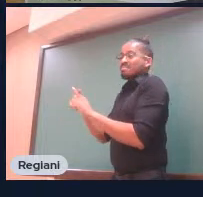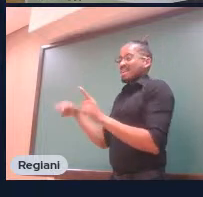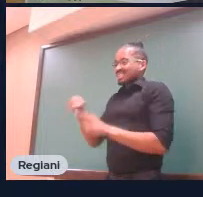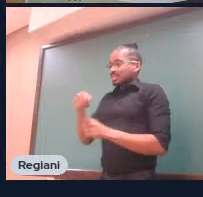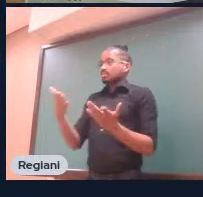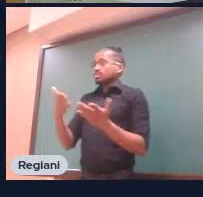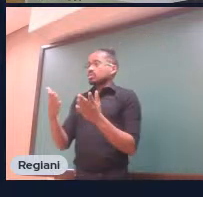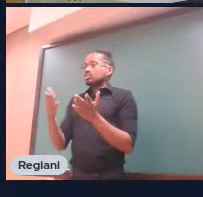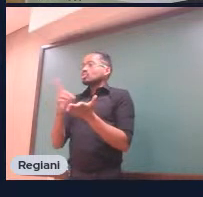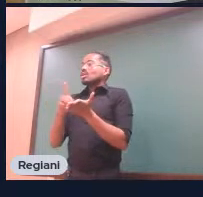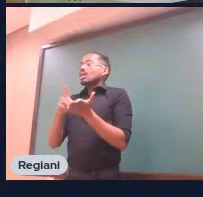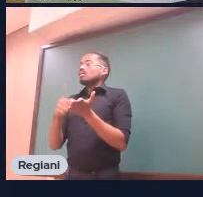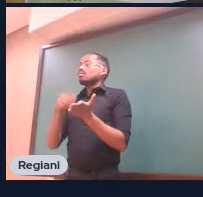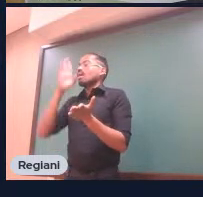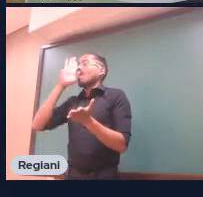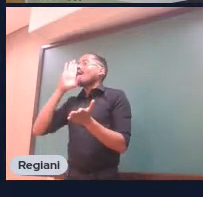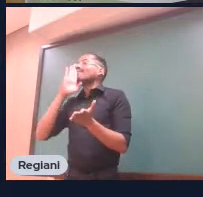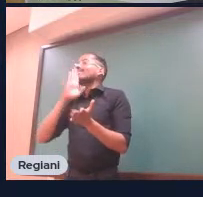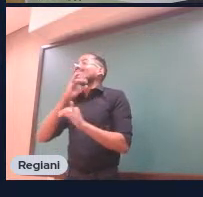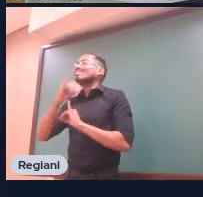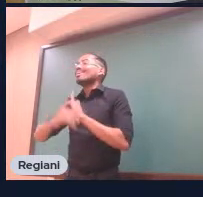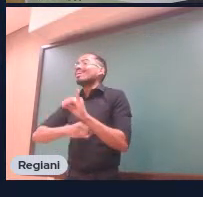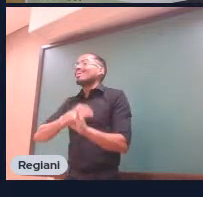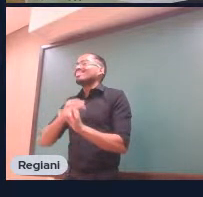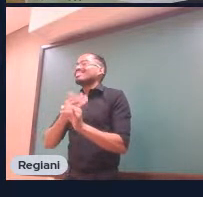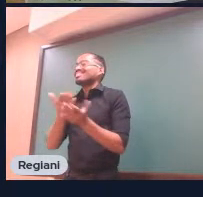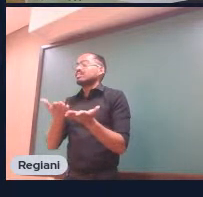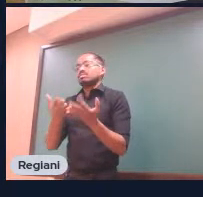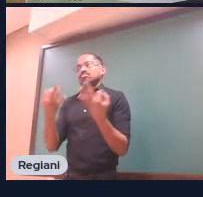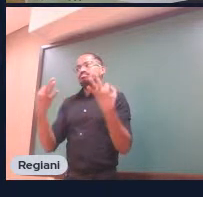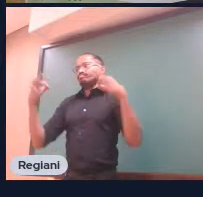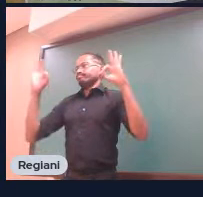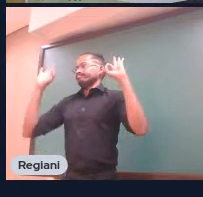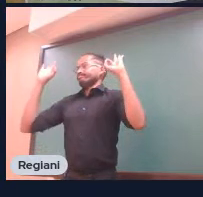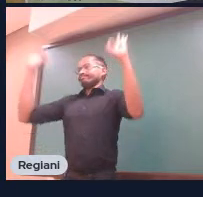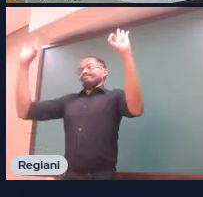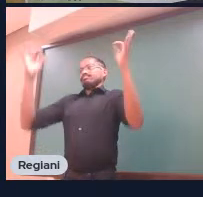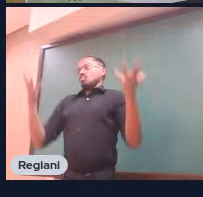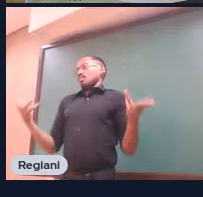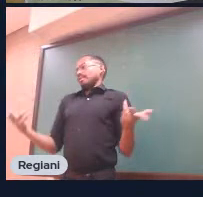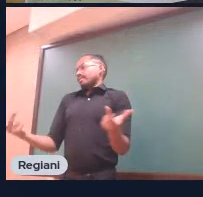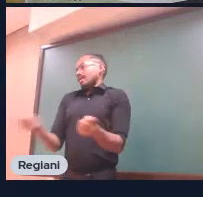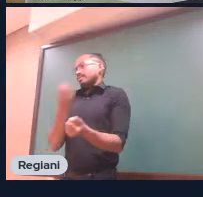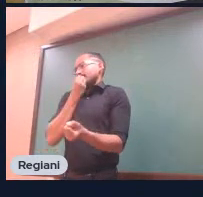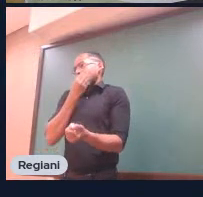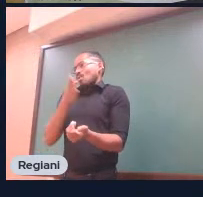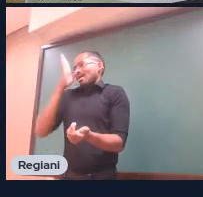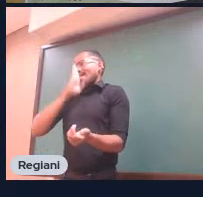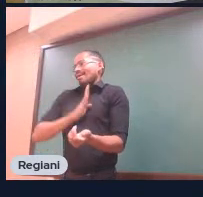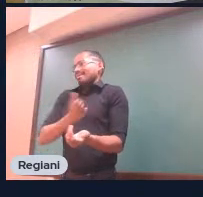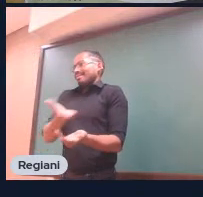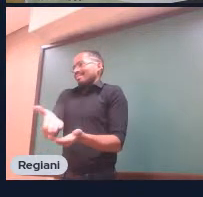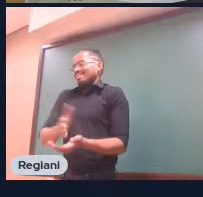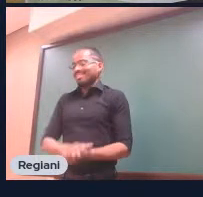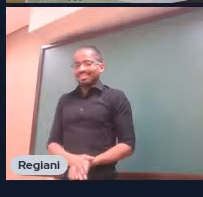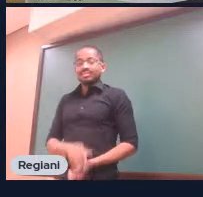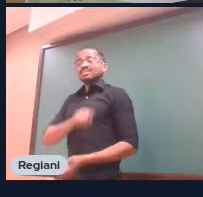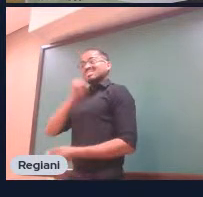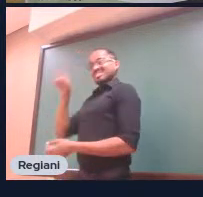dicionários simplesmente gratuitos e também muito bons, de usuários